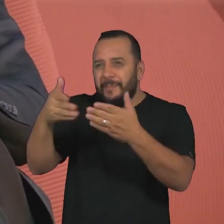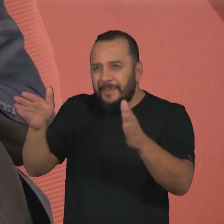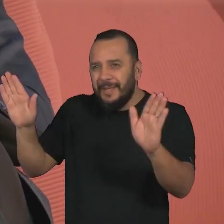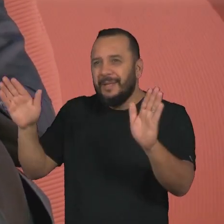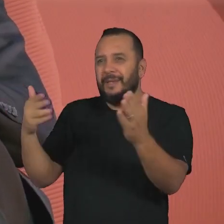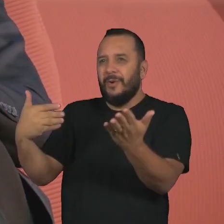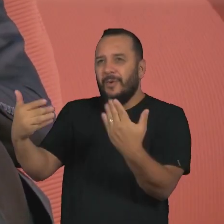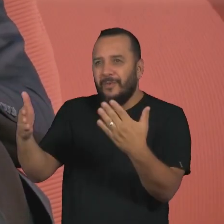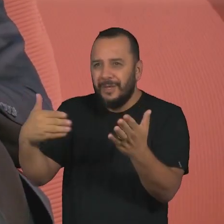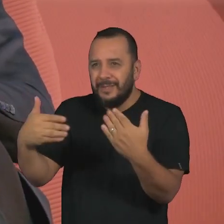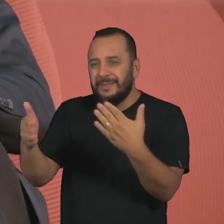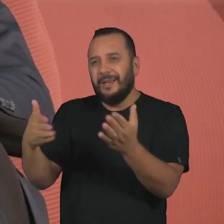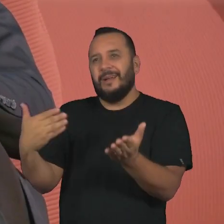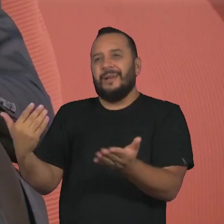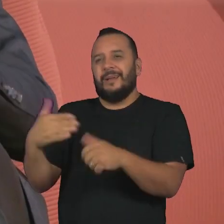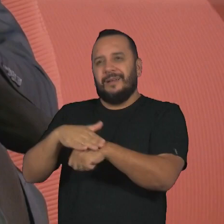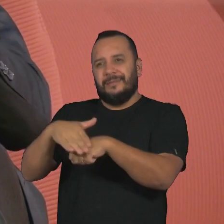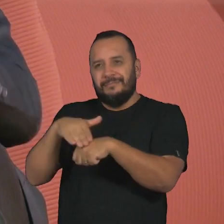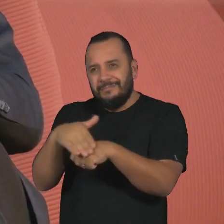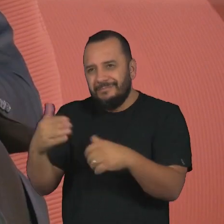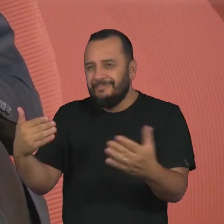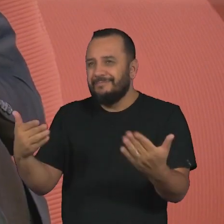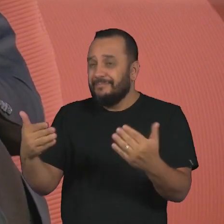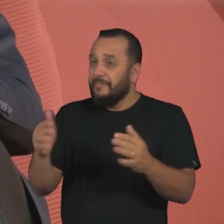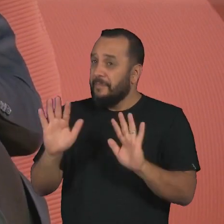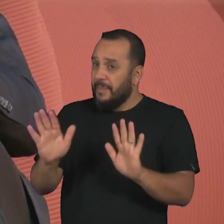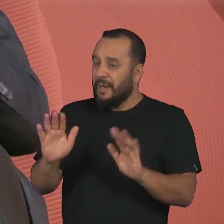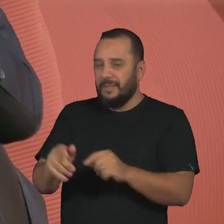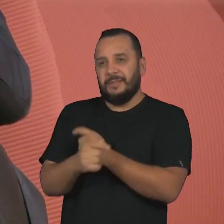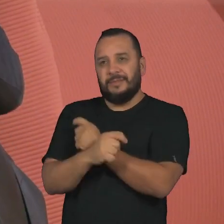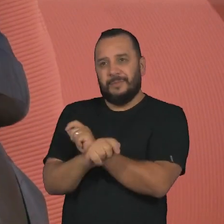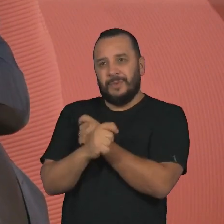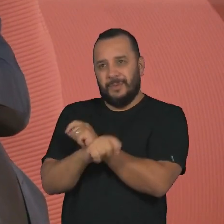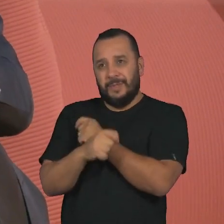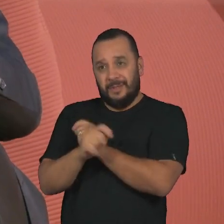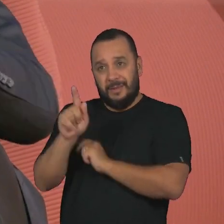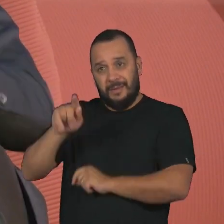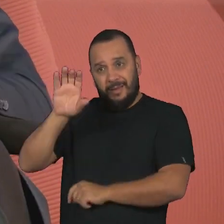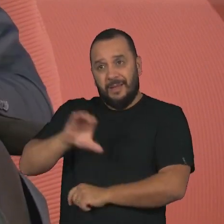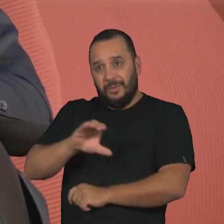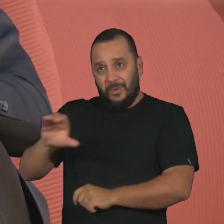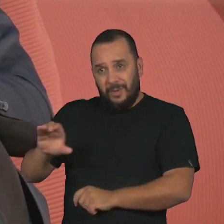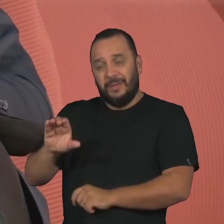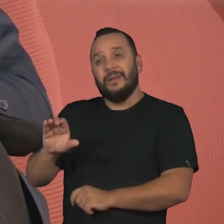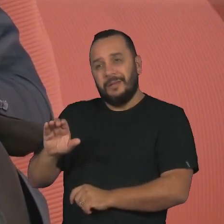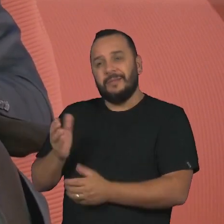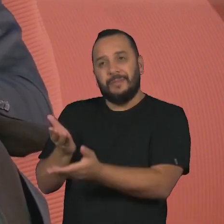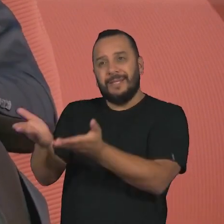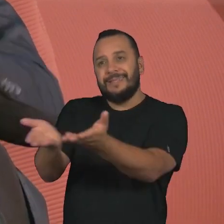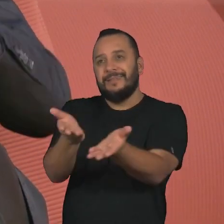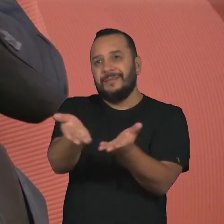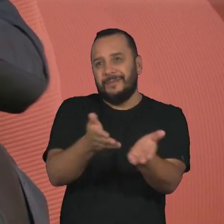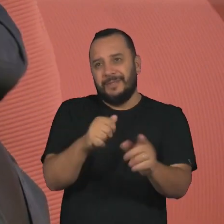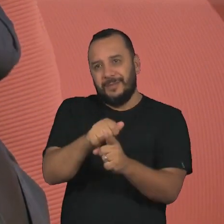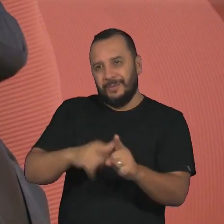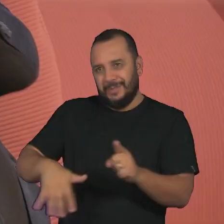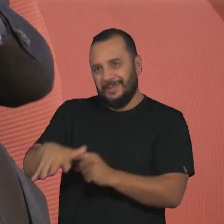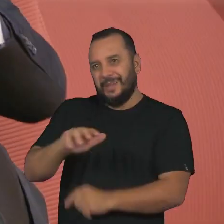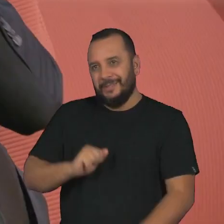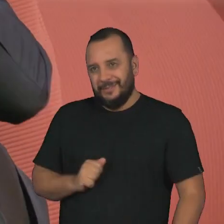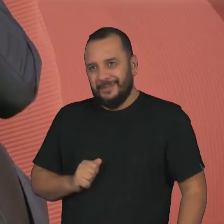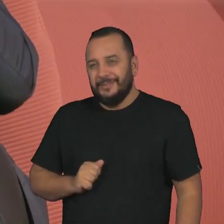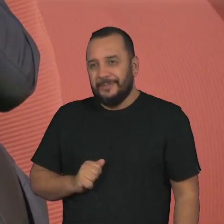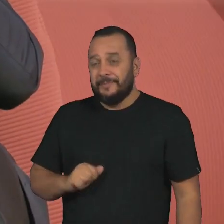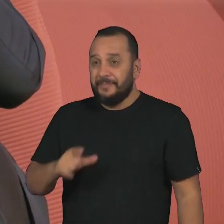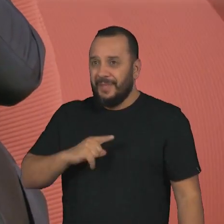né? Mas, repito, a Universidade Católica é um serviço à sociedade. E nós temos aí